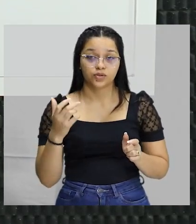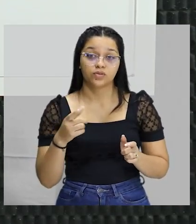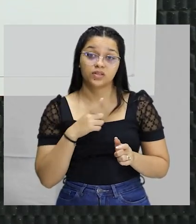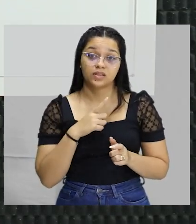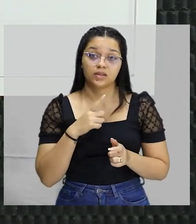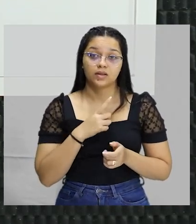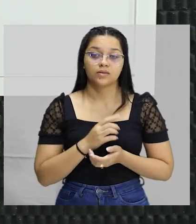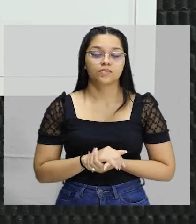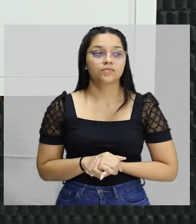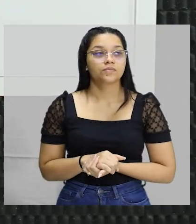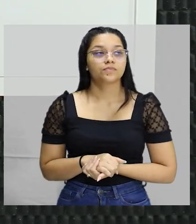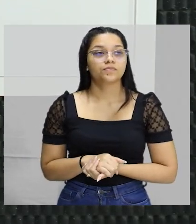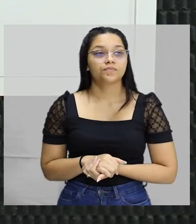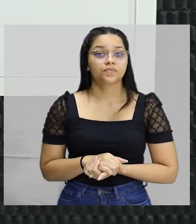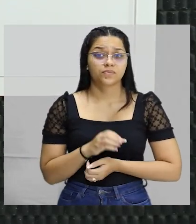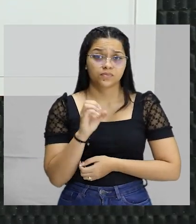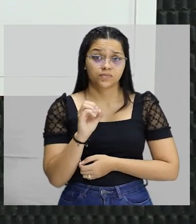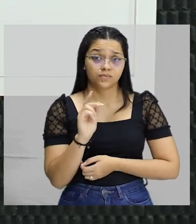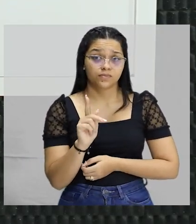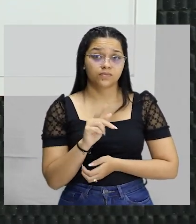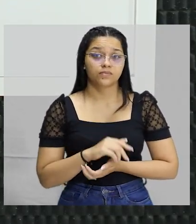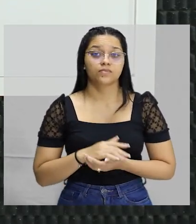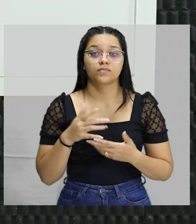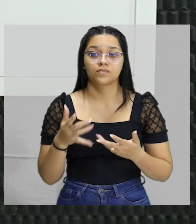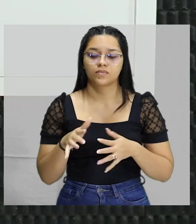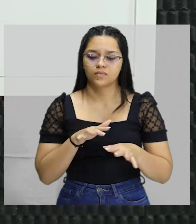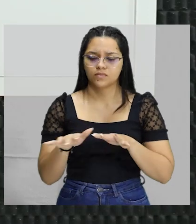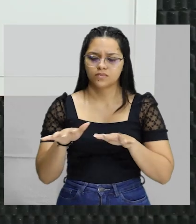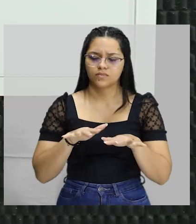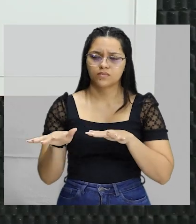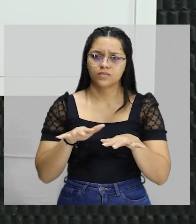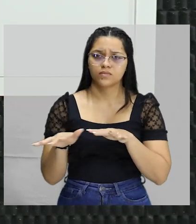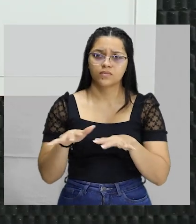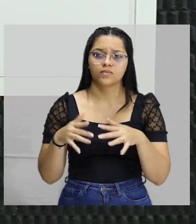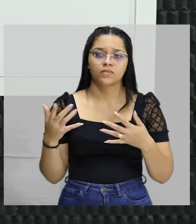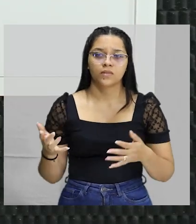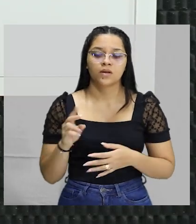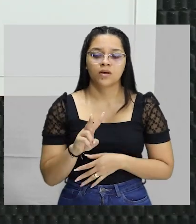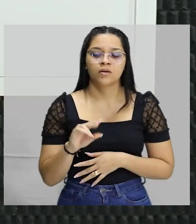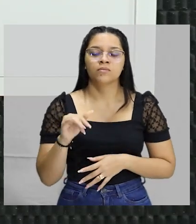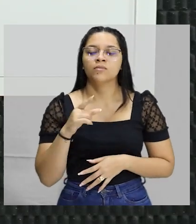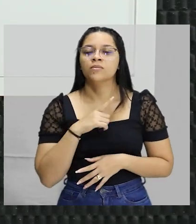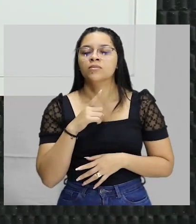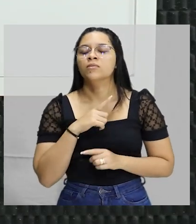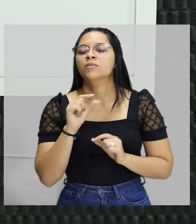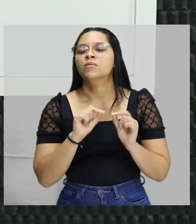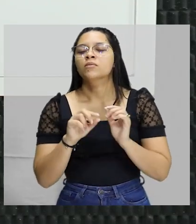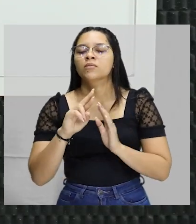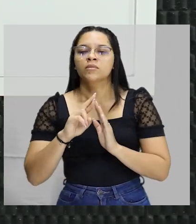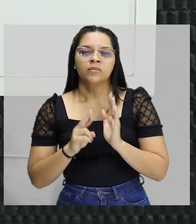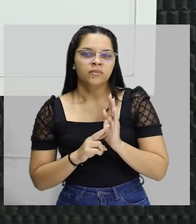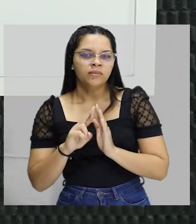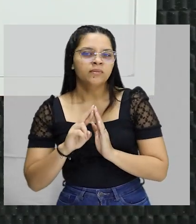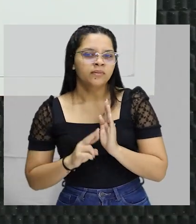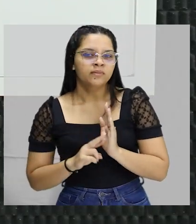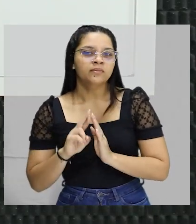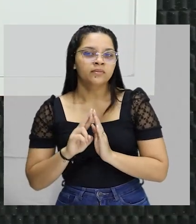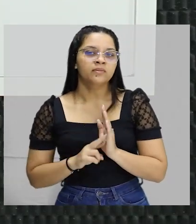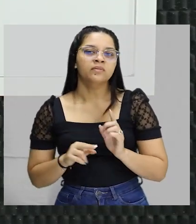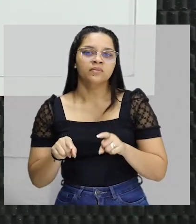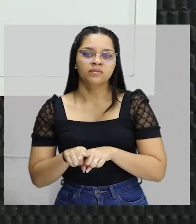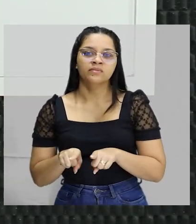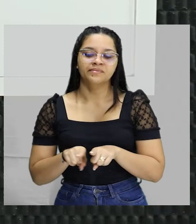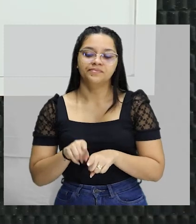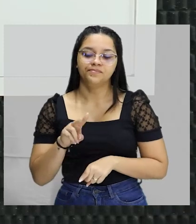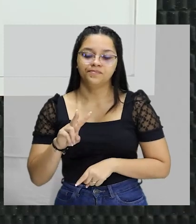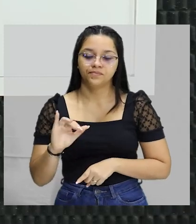seguir, ok? Então esta vibração, né, que vai fazer um padrão, né, vai gerar um padrão,